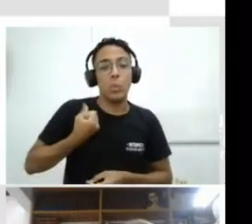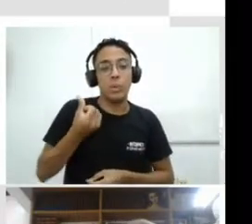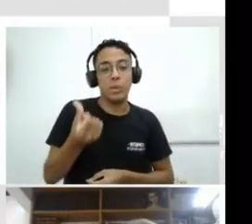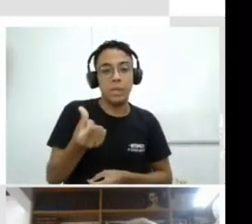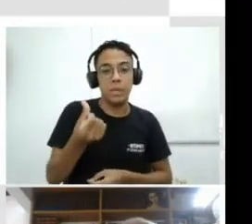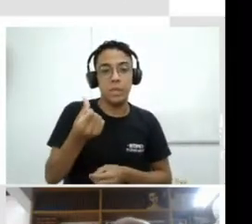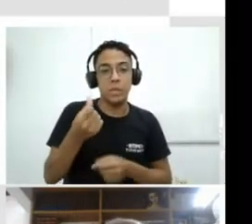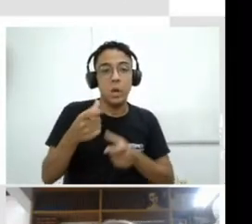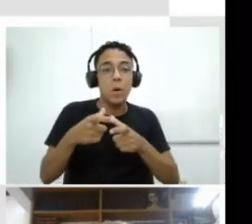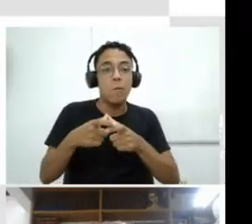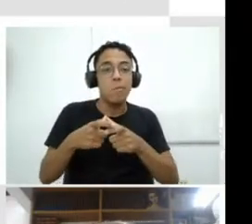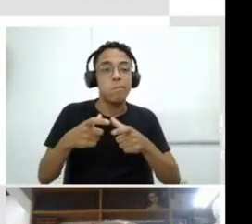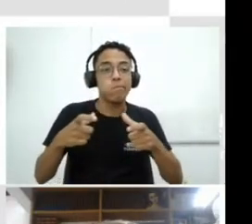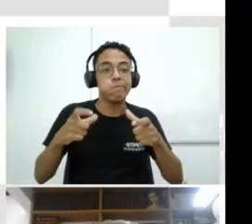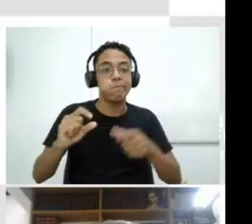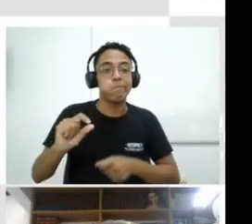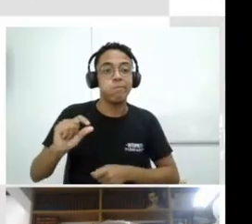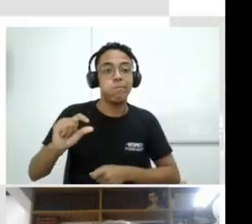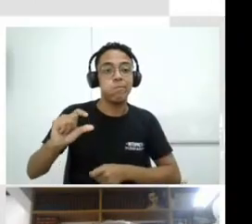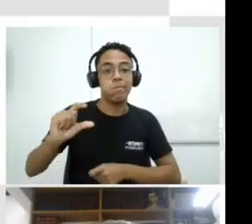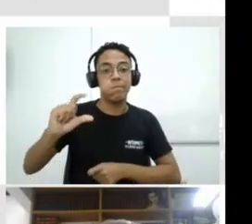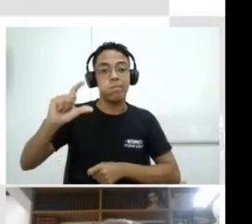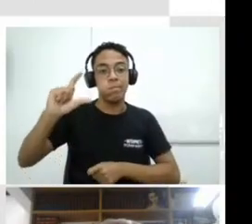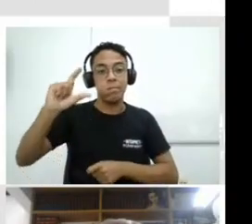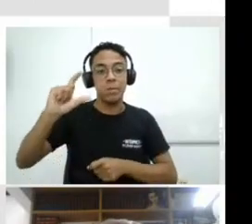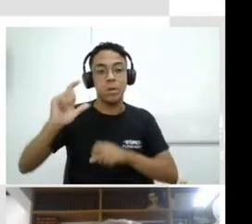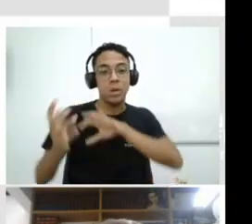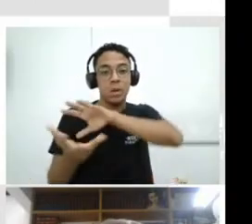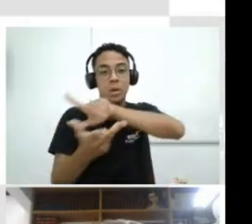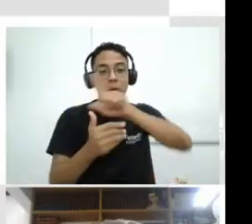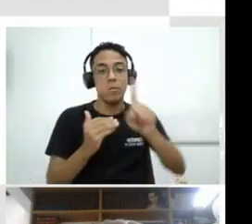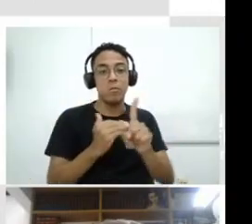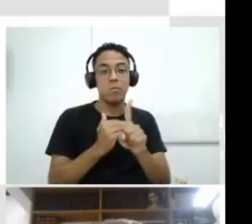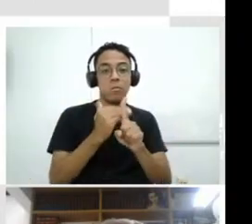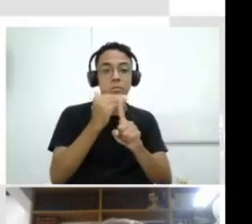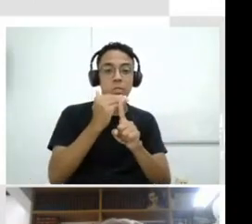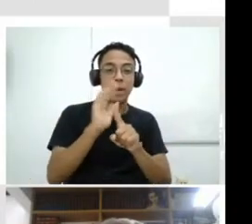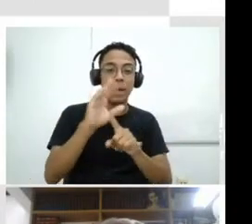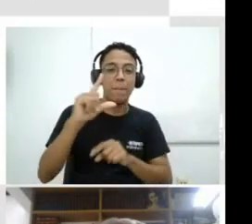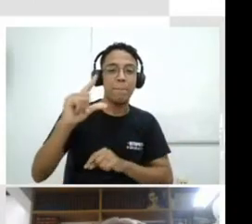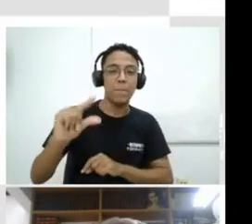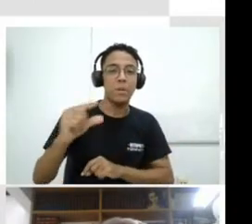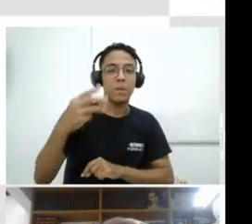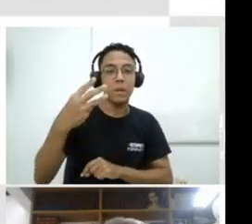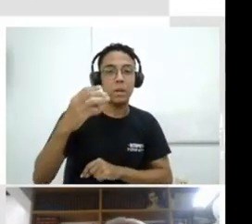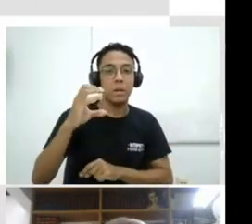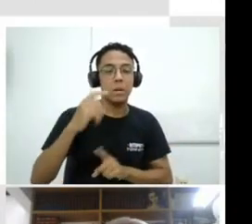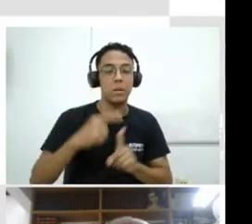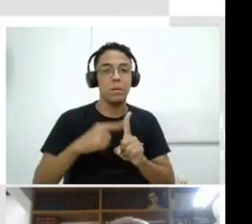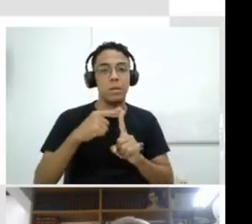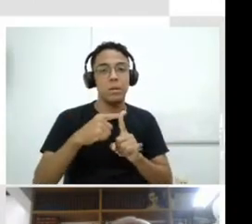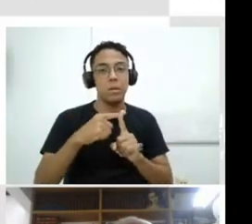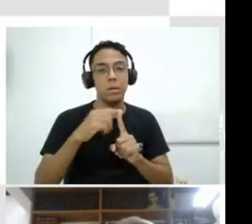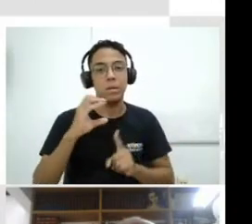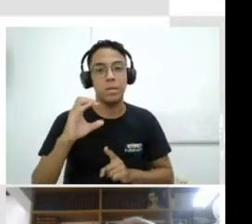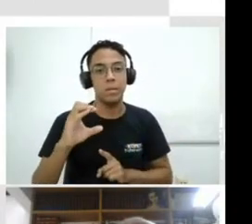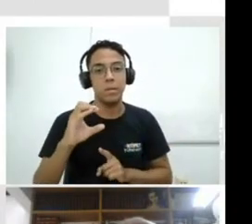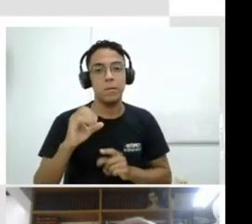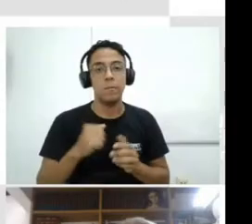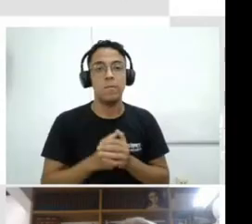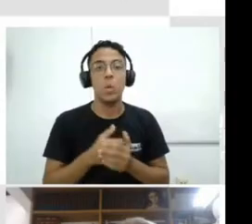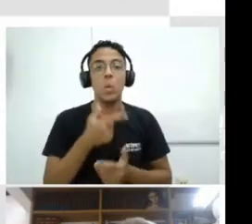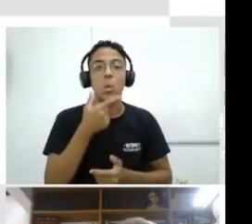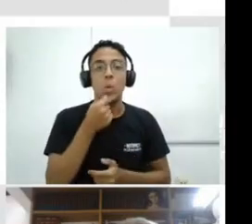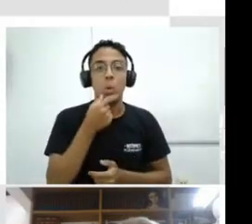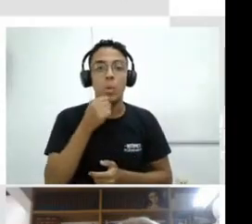é a expectativa da maioria dos cientistas do painel intergovernamental sobre as mudanças climáticas, né? Então, o Rockström